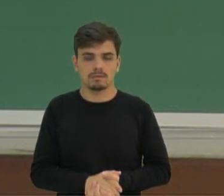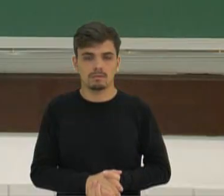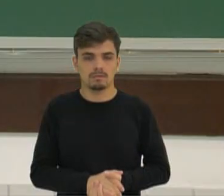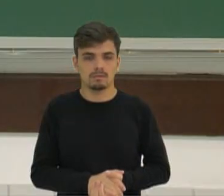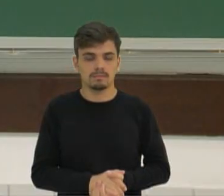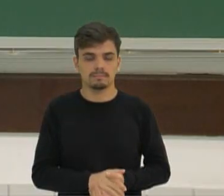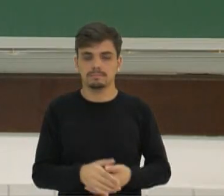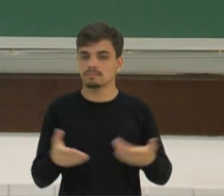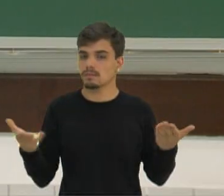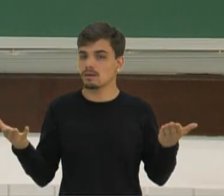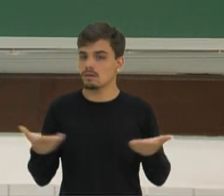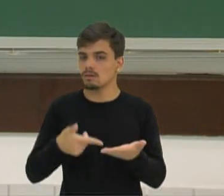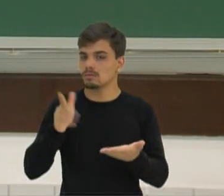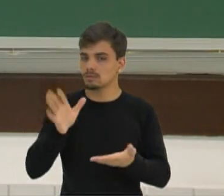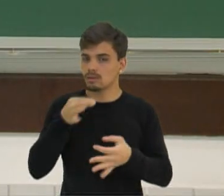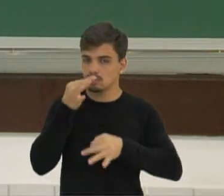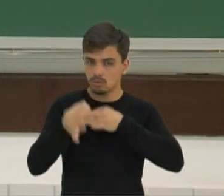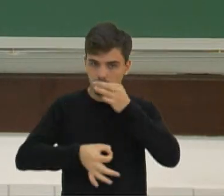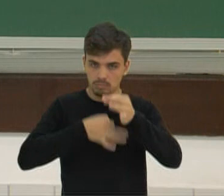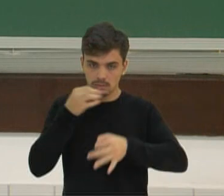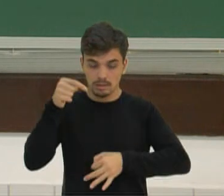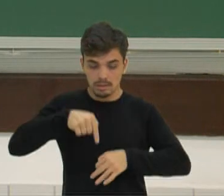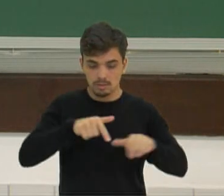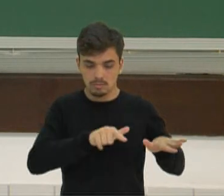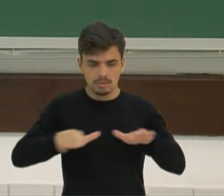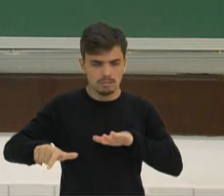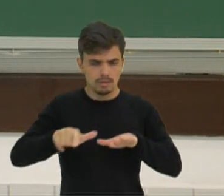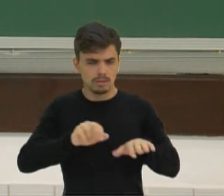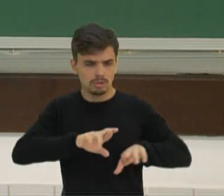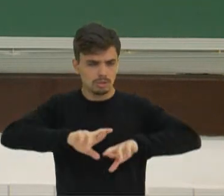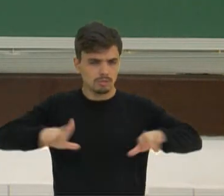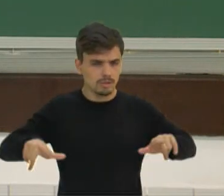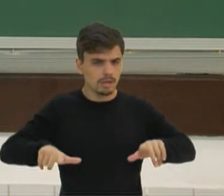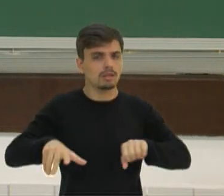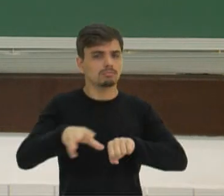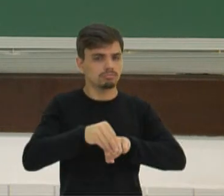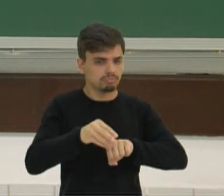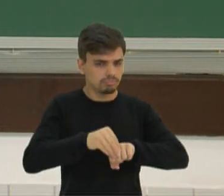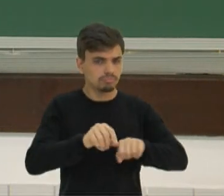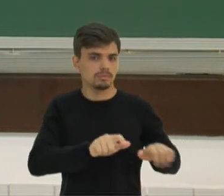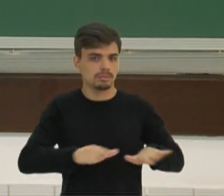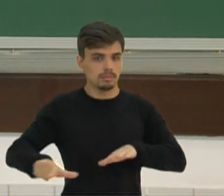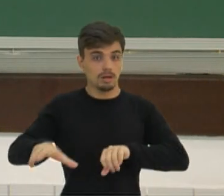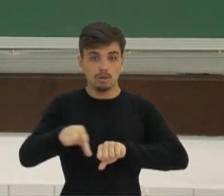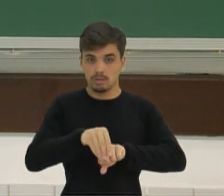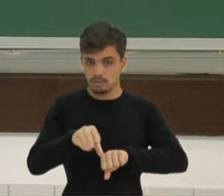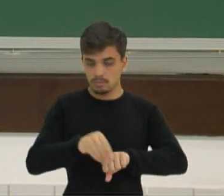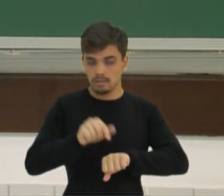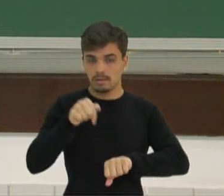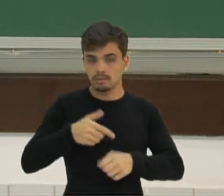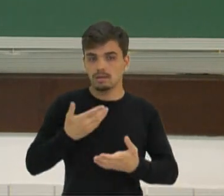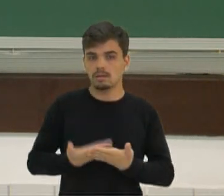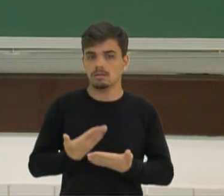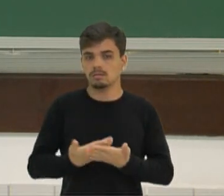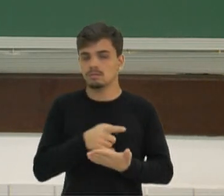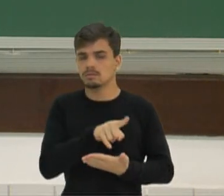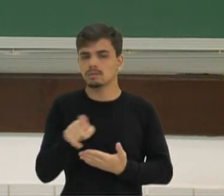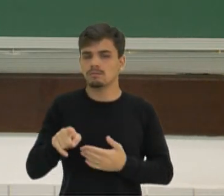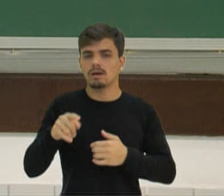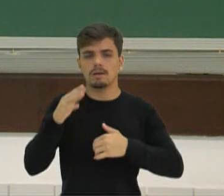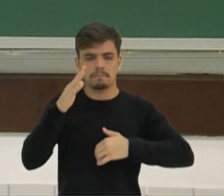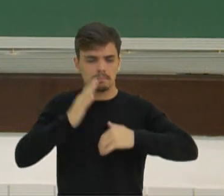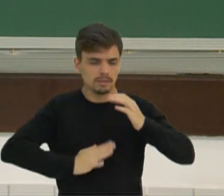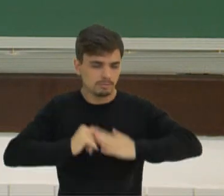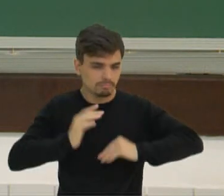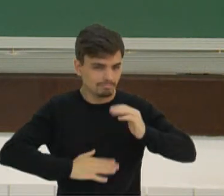la obra. Então, como eu comentei no começo da aula, essa é uma semana diferente, a aula da Semana do Conhecimento. Nessa aula, vocês vão colocar a